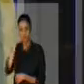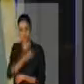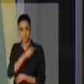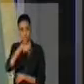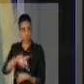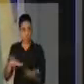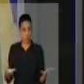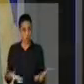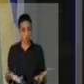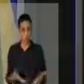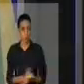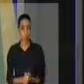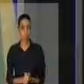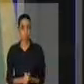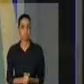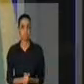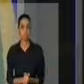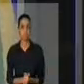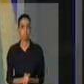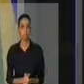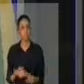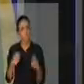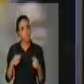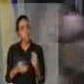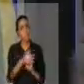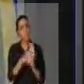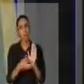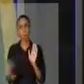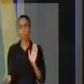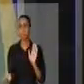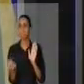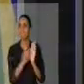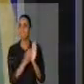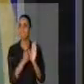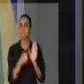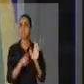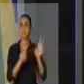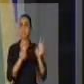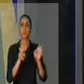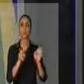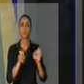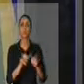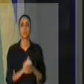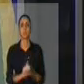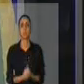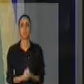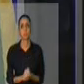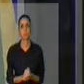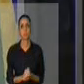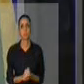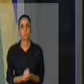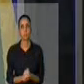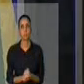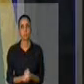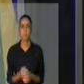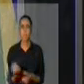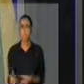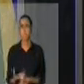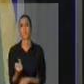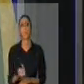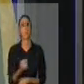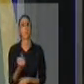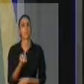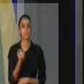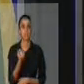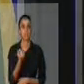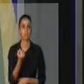que a gente pudesse colocar esse tema em pauta, para que a gente pudesse dar a importância tão relevante que esse